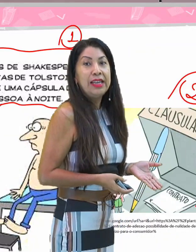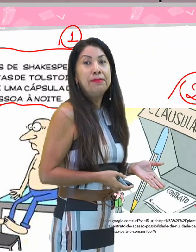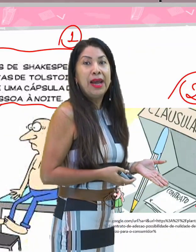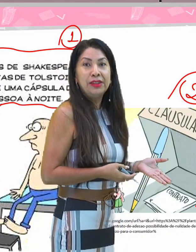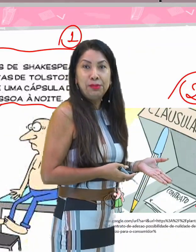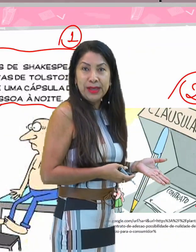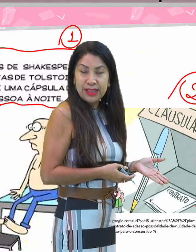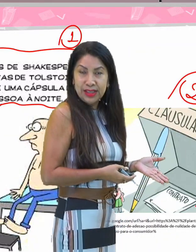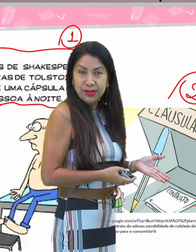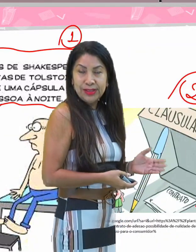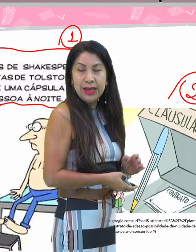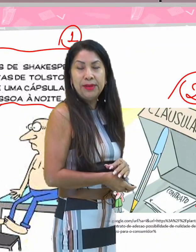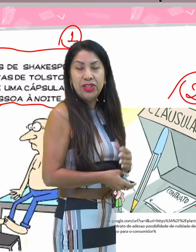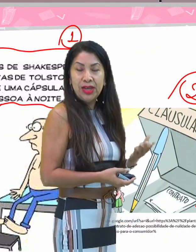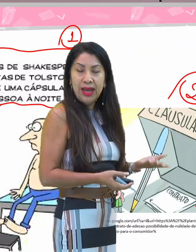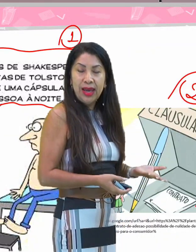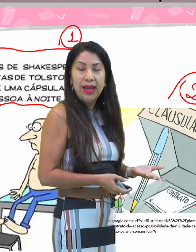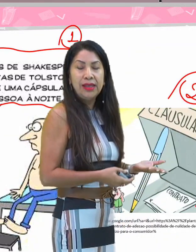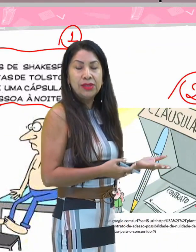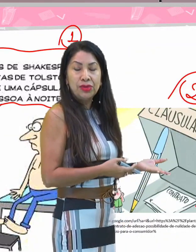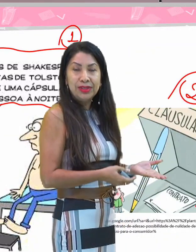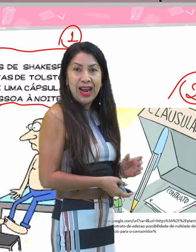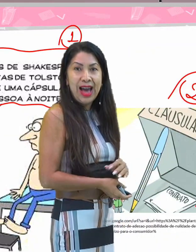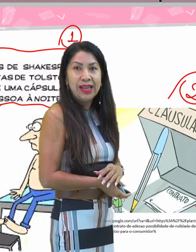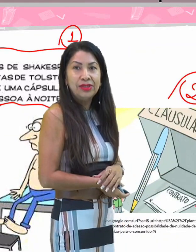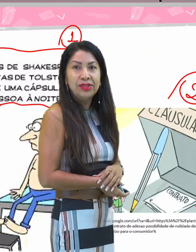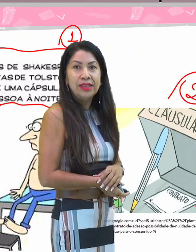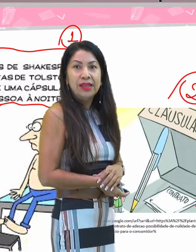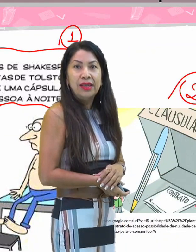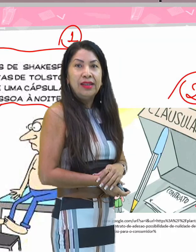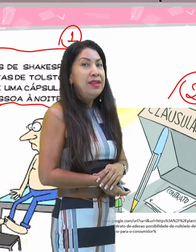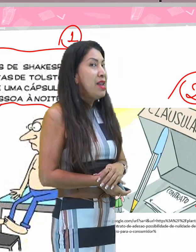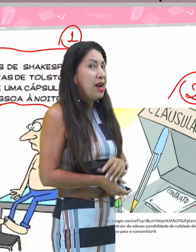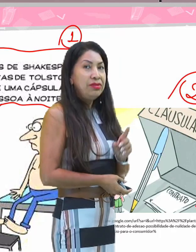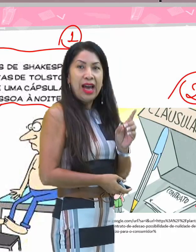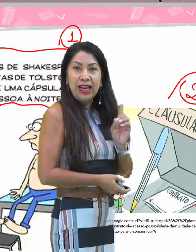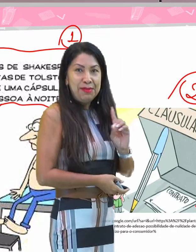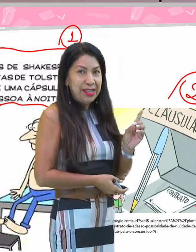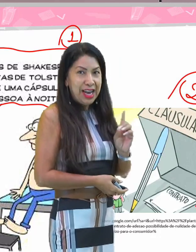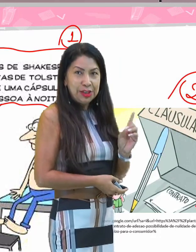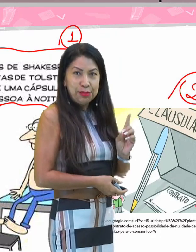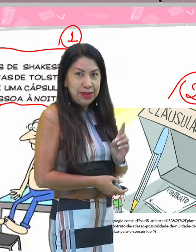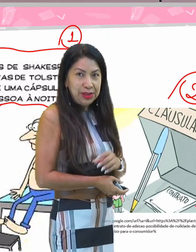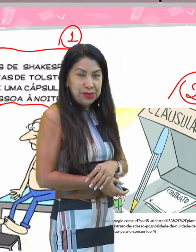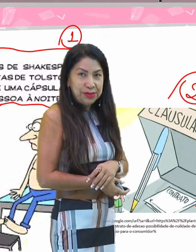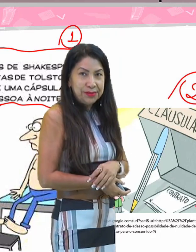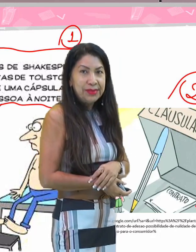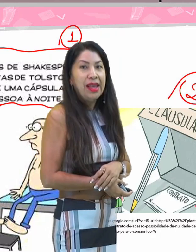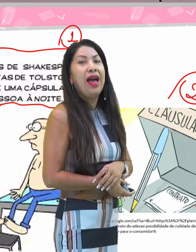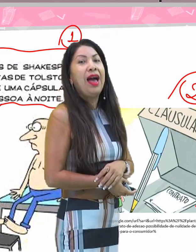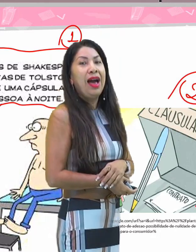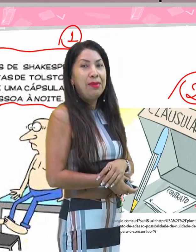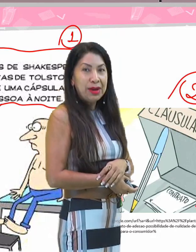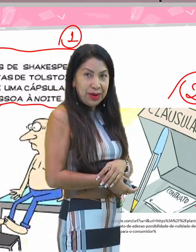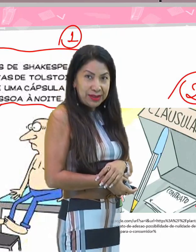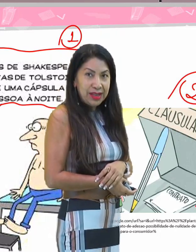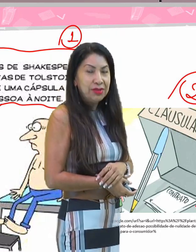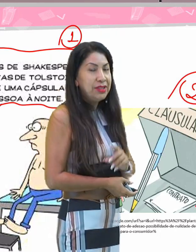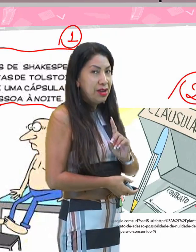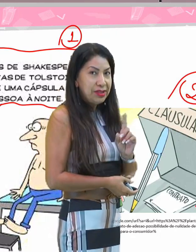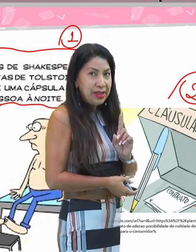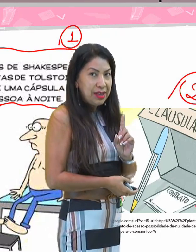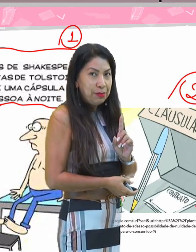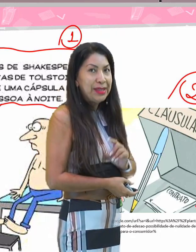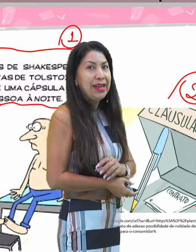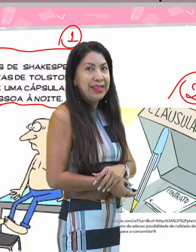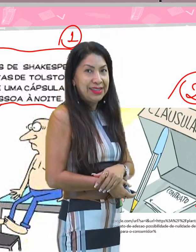E lembrar do prescrito sempre de leis, contratos, não dá liberdade para o leitor. Há uma coerção se